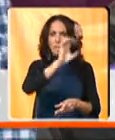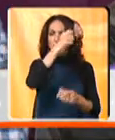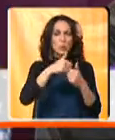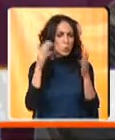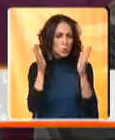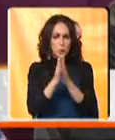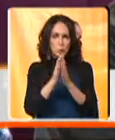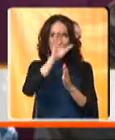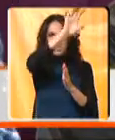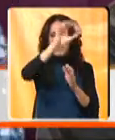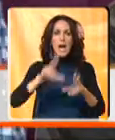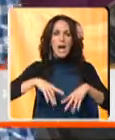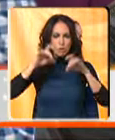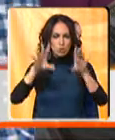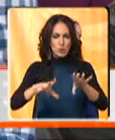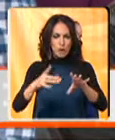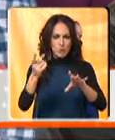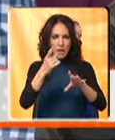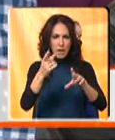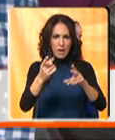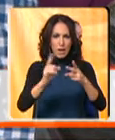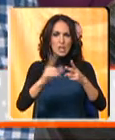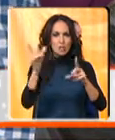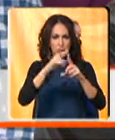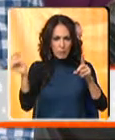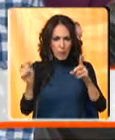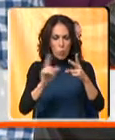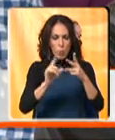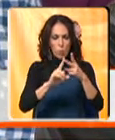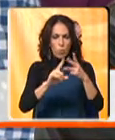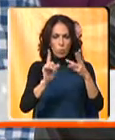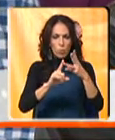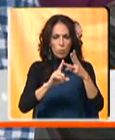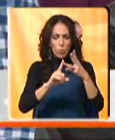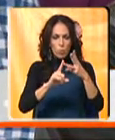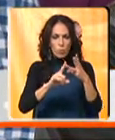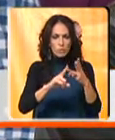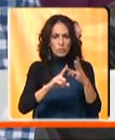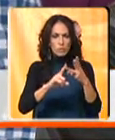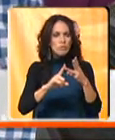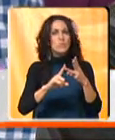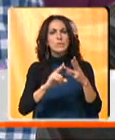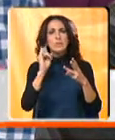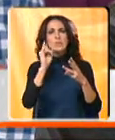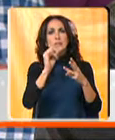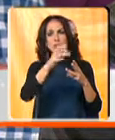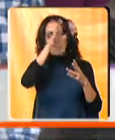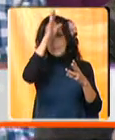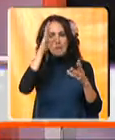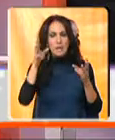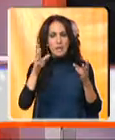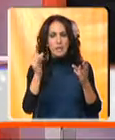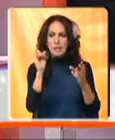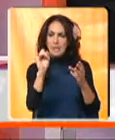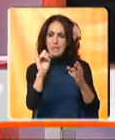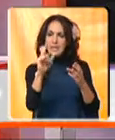todos. Abrimos na Austrália há uns meses atrás, Japão em Tóquio, até Nova Iorque. O sorriso da Austrália é diferente do nosso. No Irão, eu